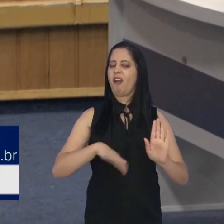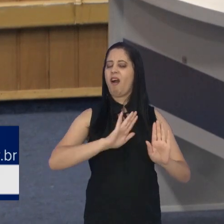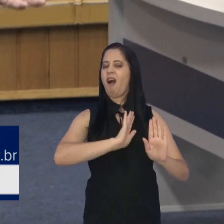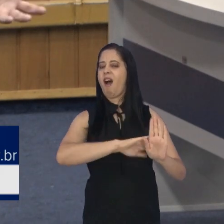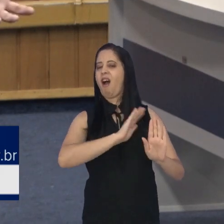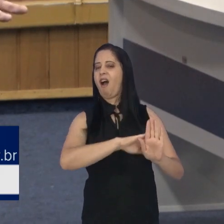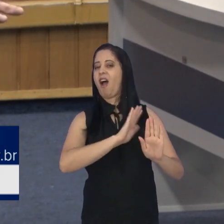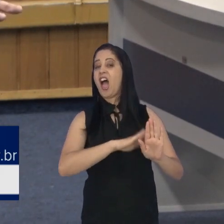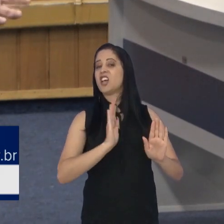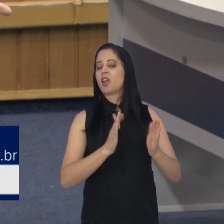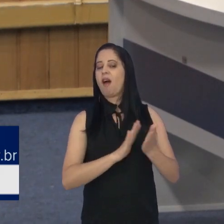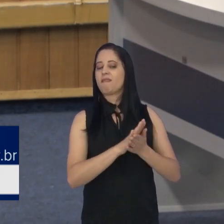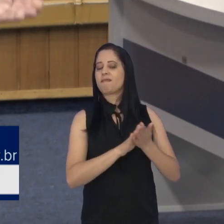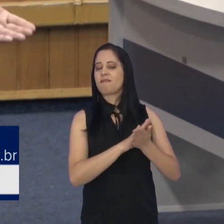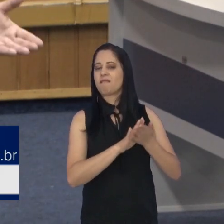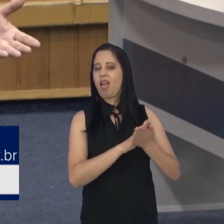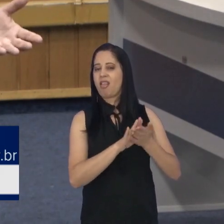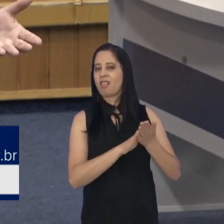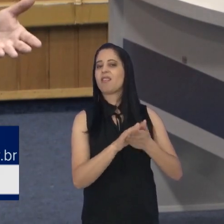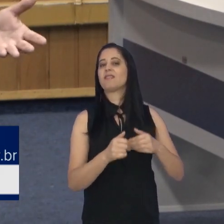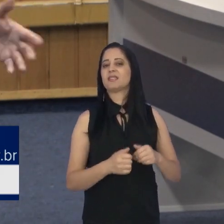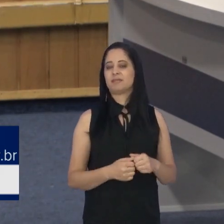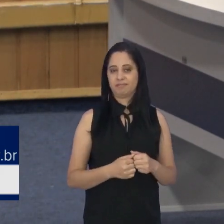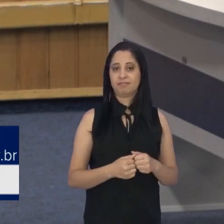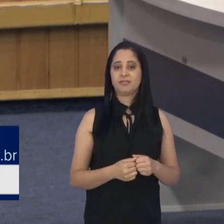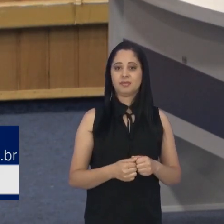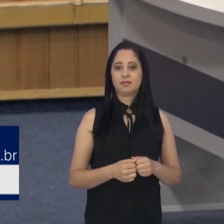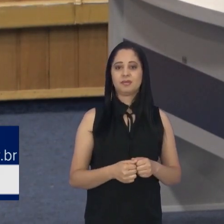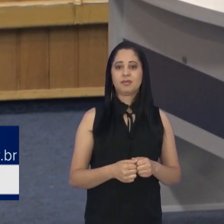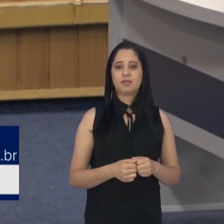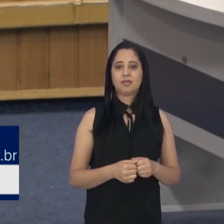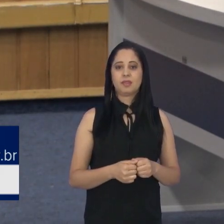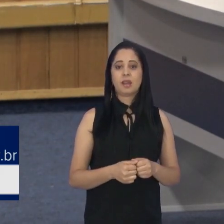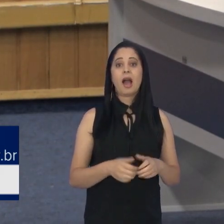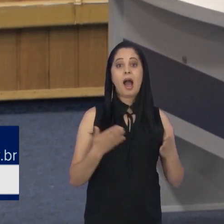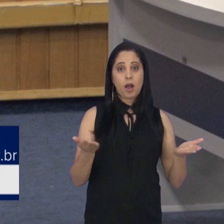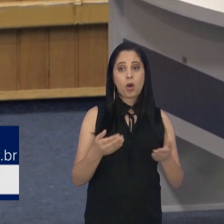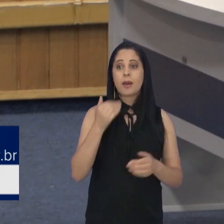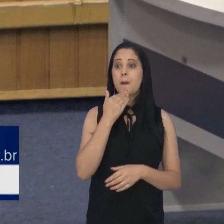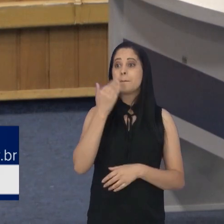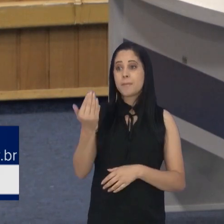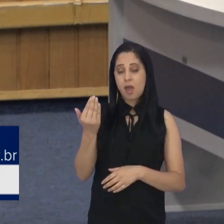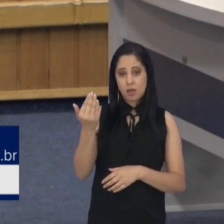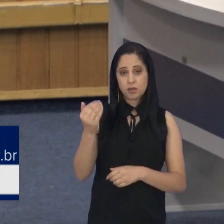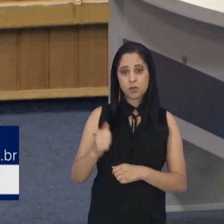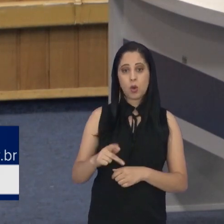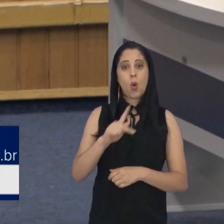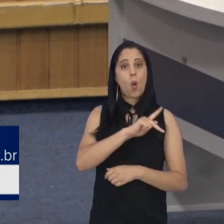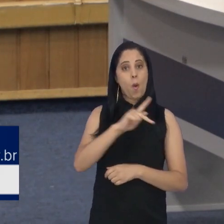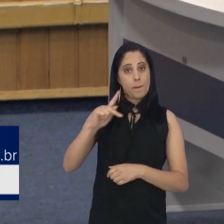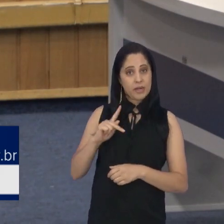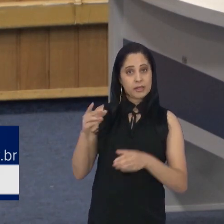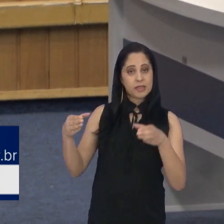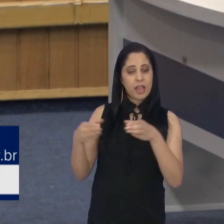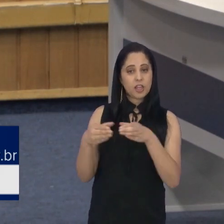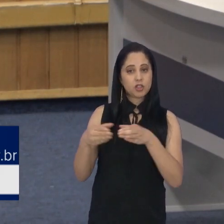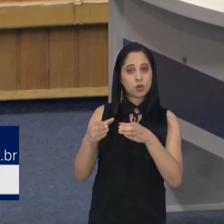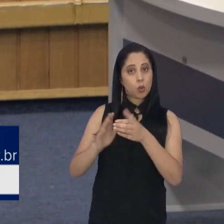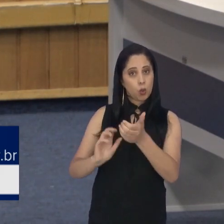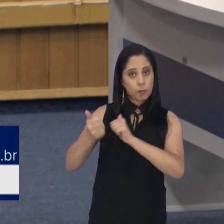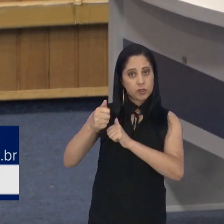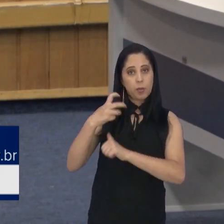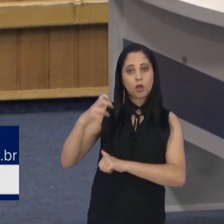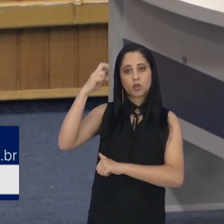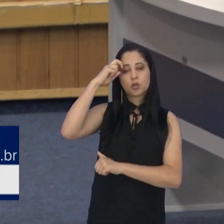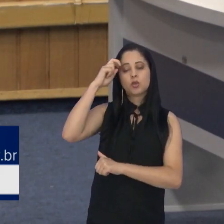sabendo que a casa vai ser favorável a esse projeto. Vou fazer aqui um apelo ao presidente da Comissão de Esportes e